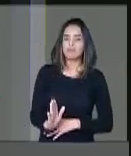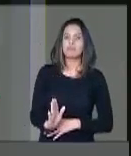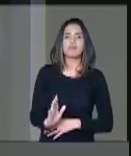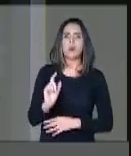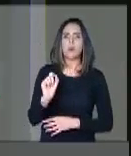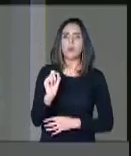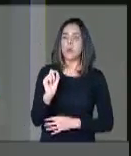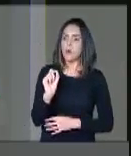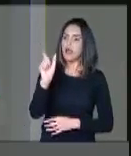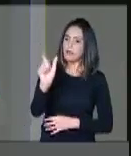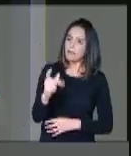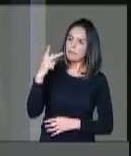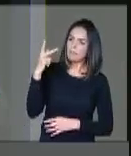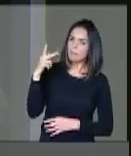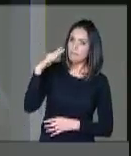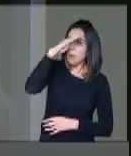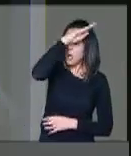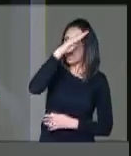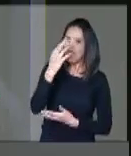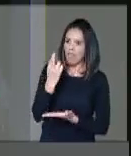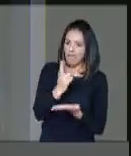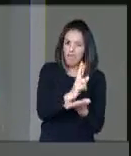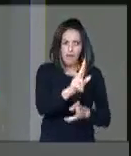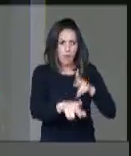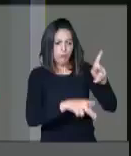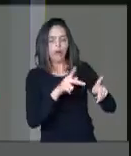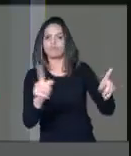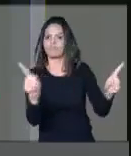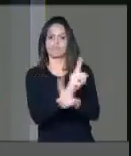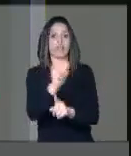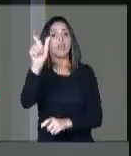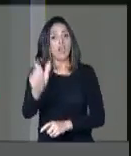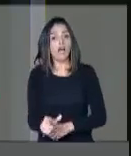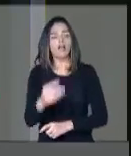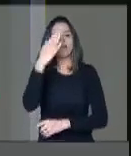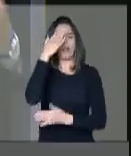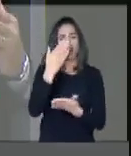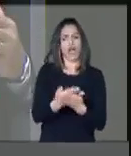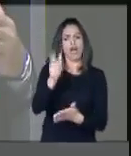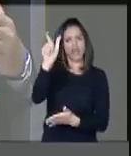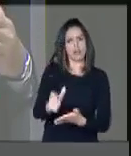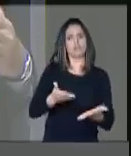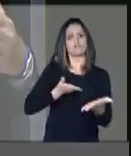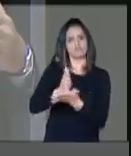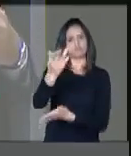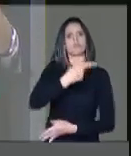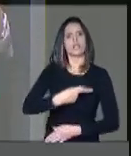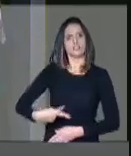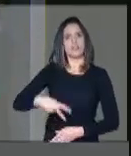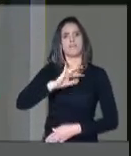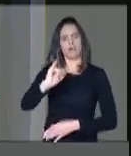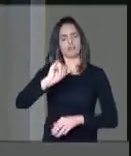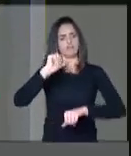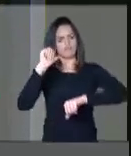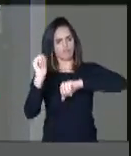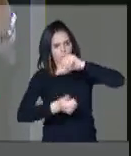que, ao se tornar presidente da República, ele adquiriria um mínimo